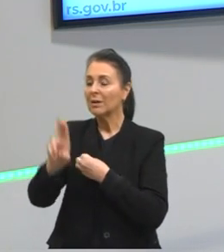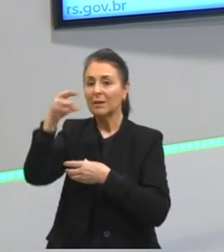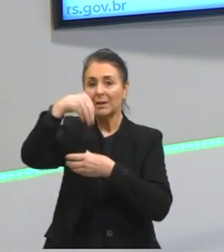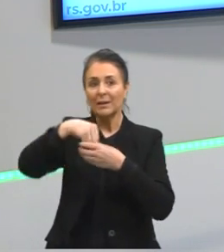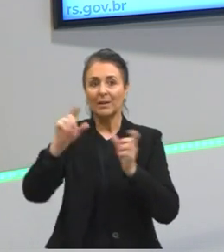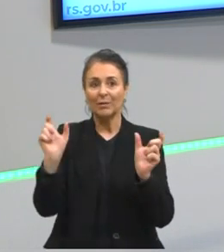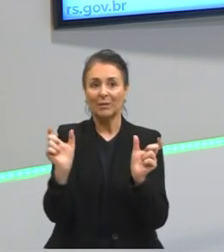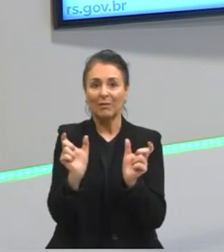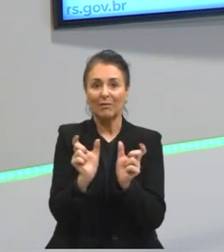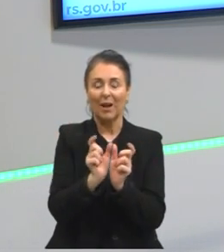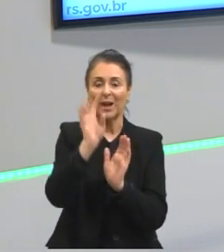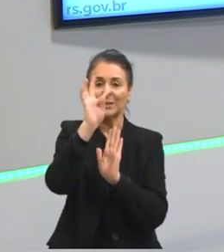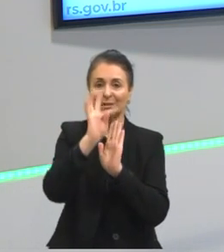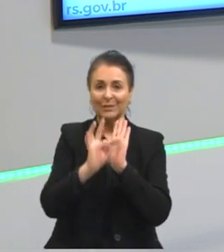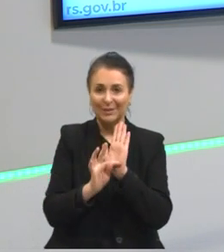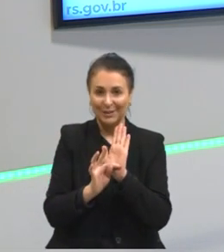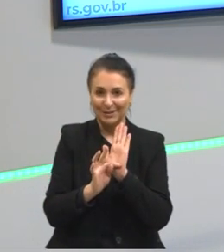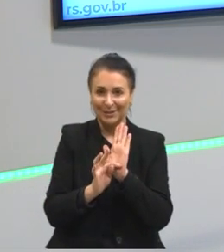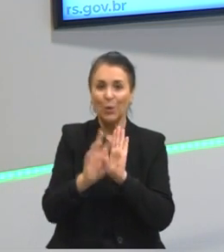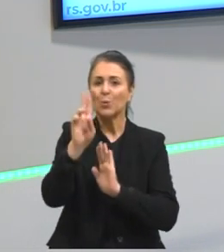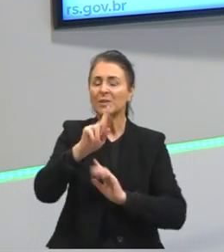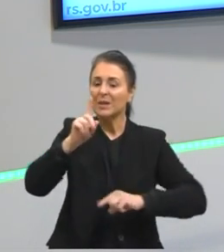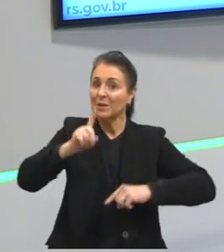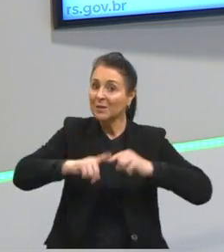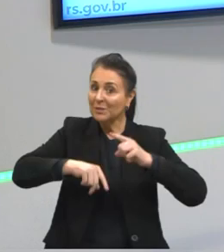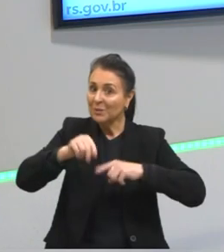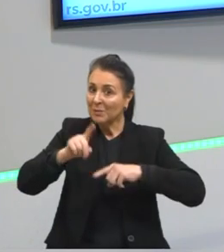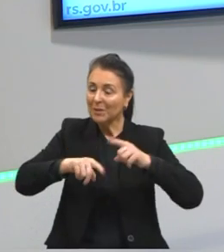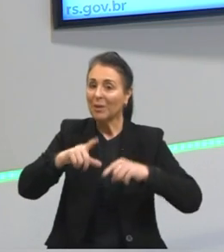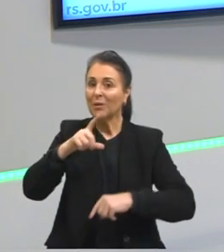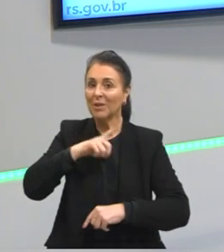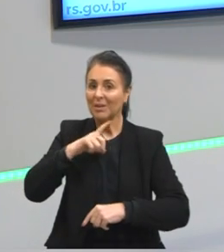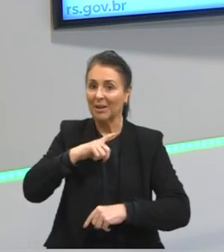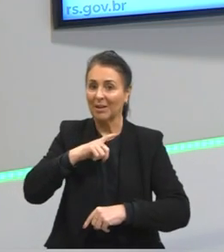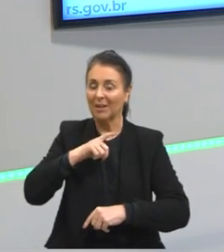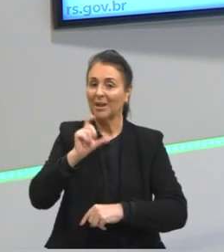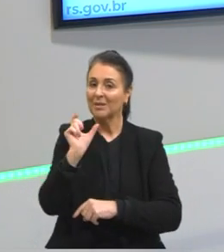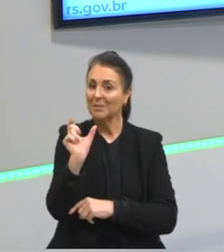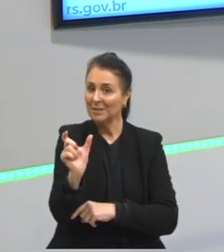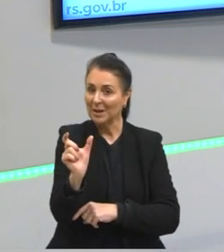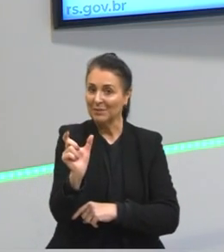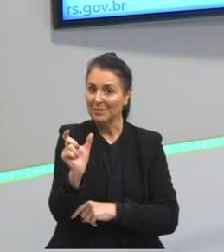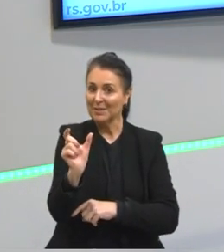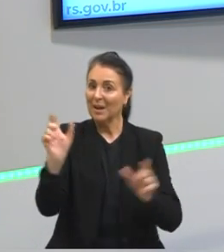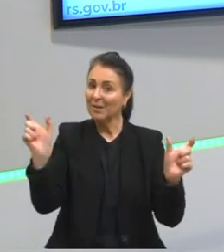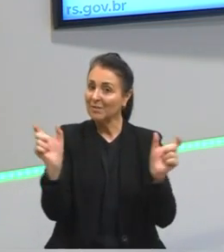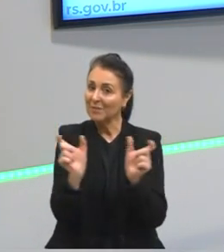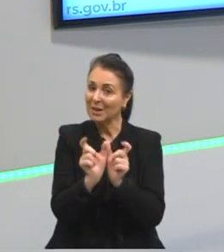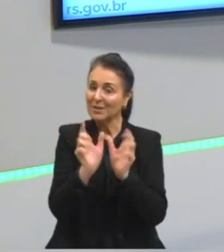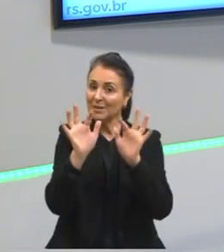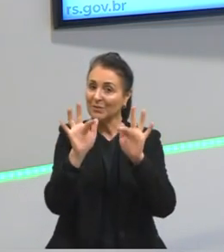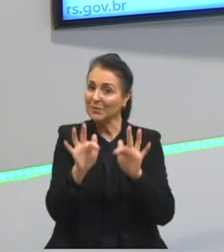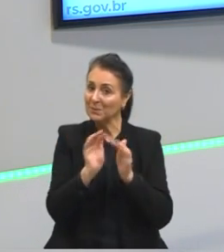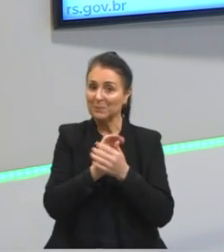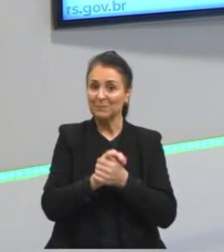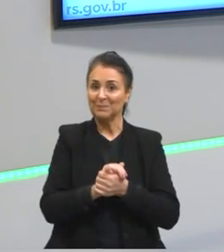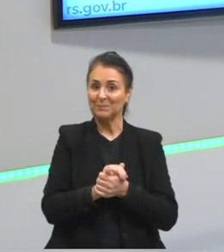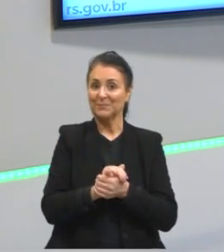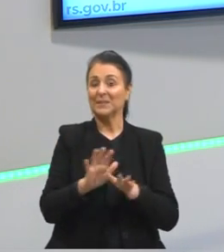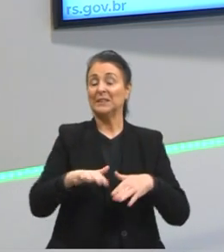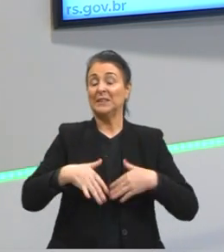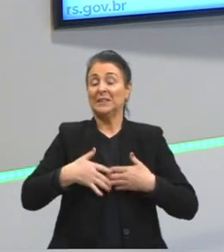esse material em mãos, organizo a minha versão final? Para isso,